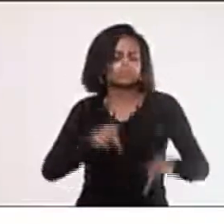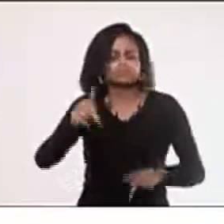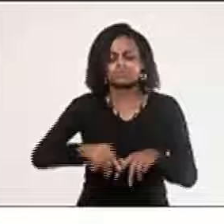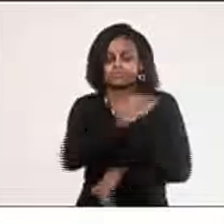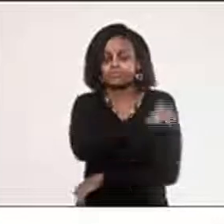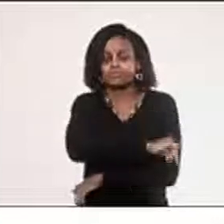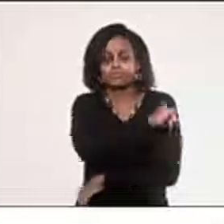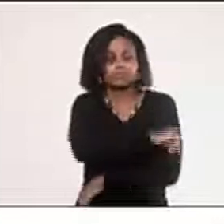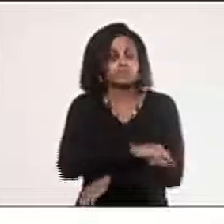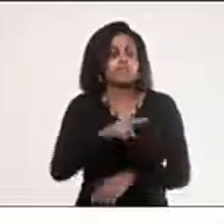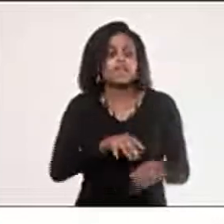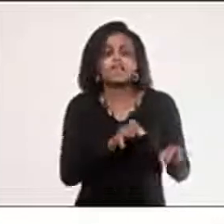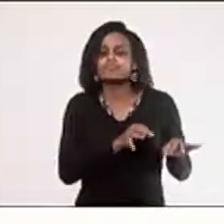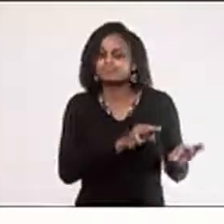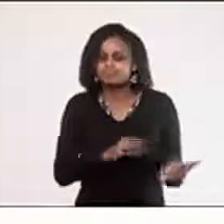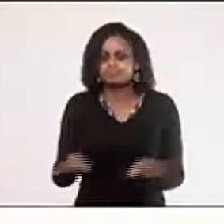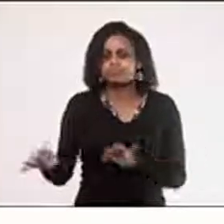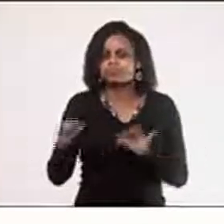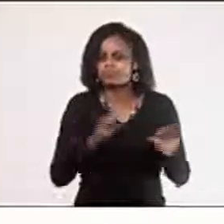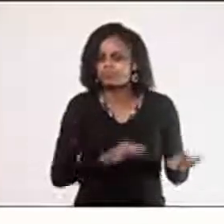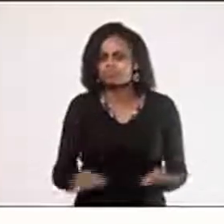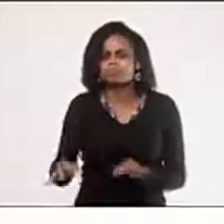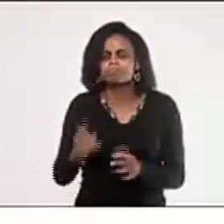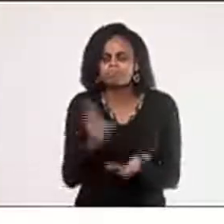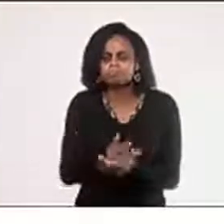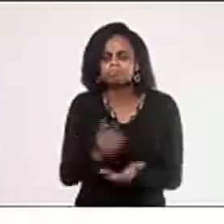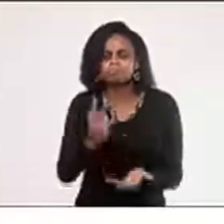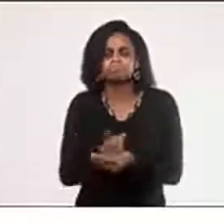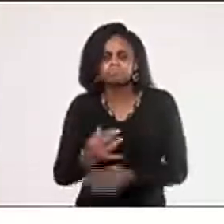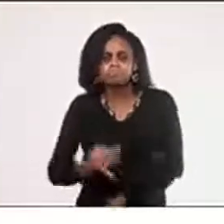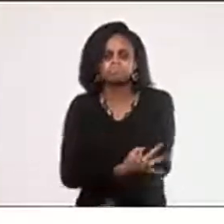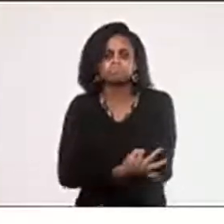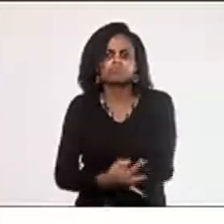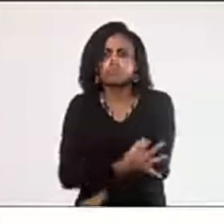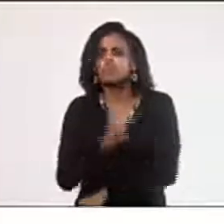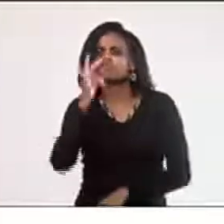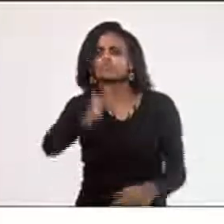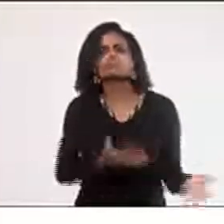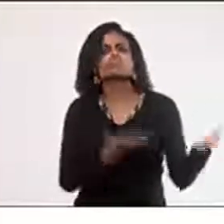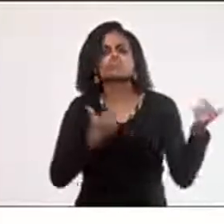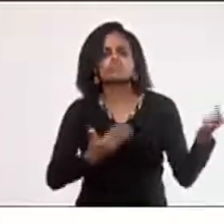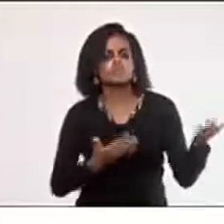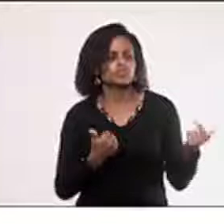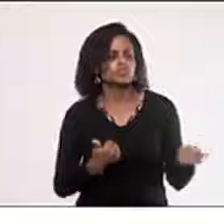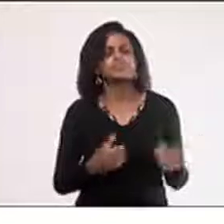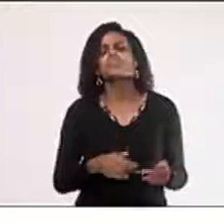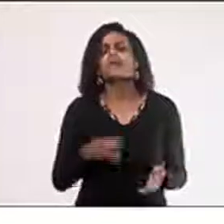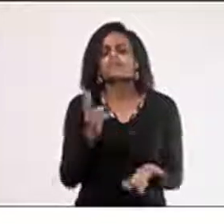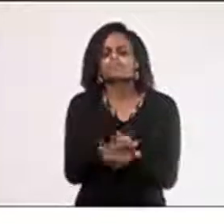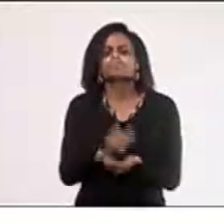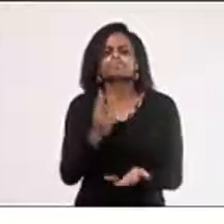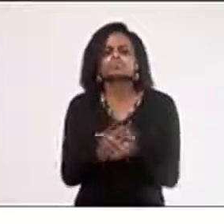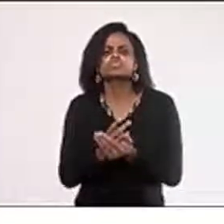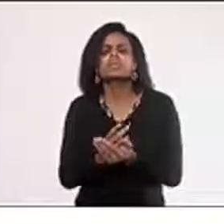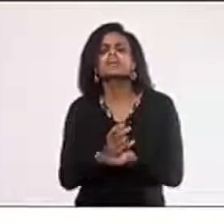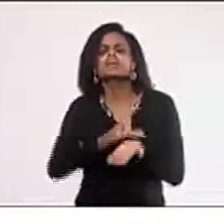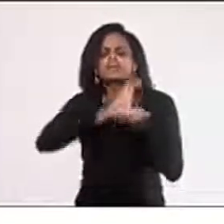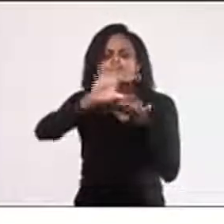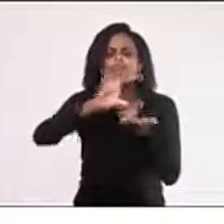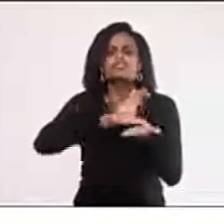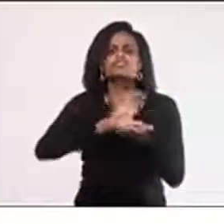segue resistindo pelo futuro da juventude. Ela segue ousada, investindo no futuro